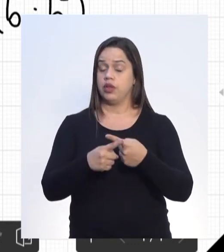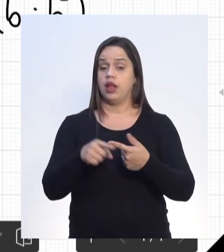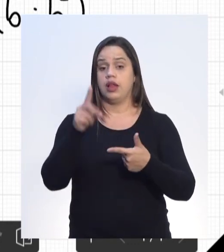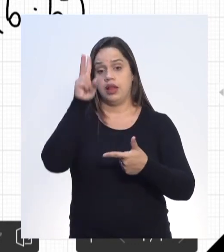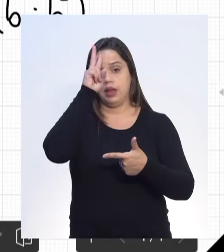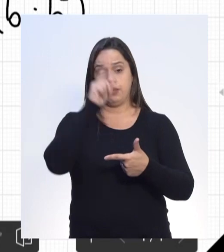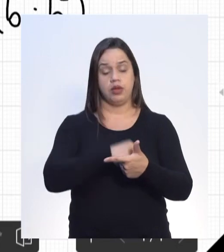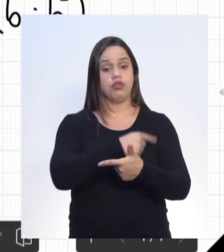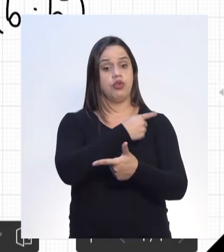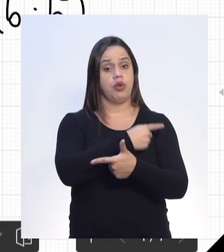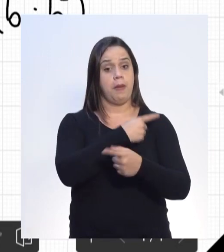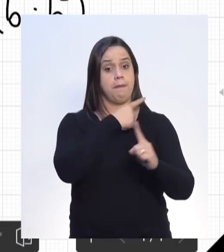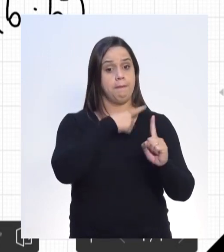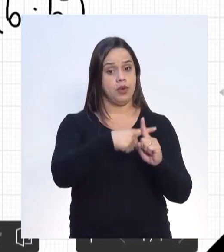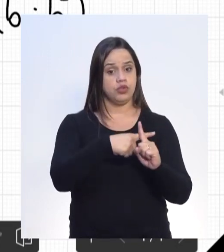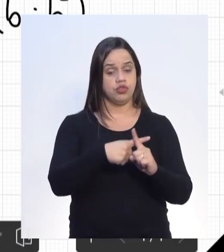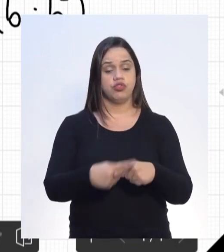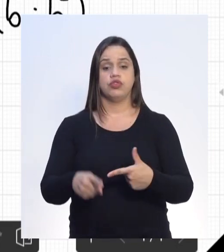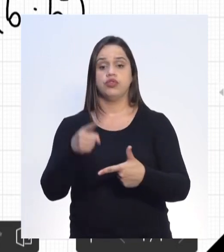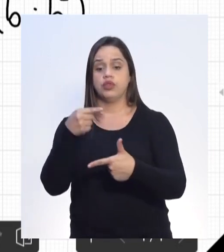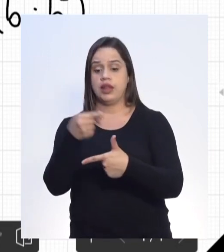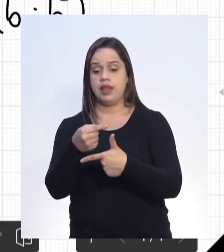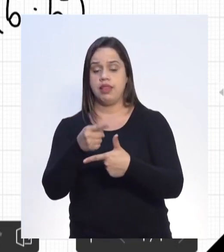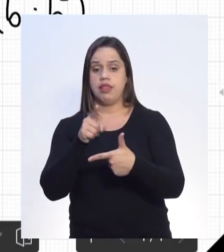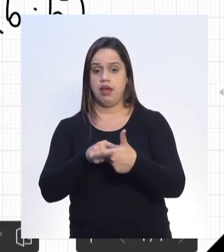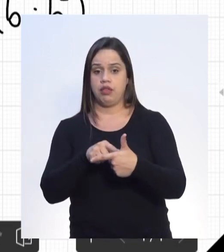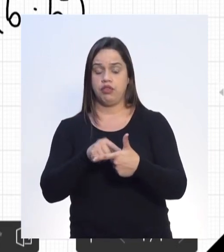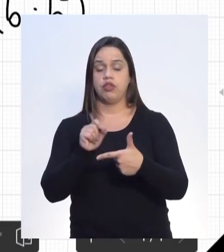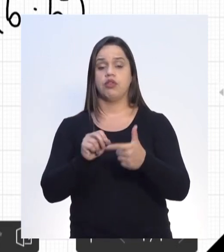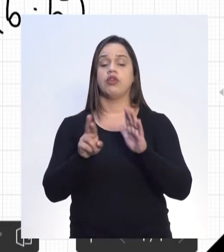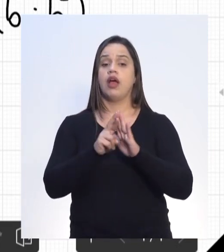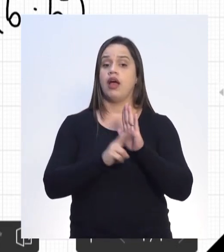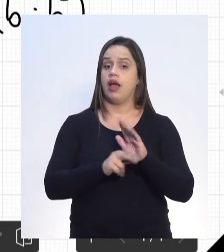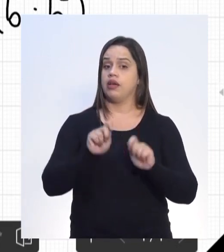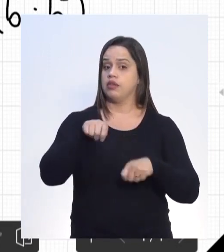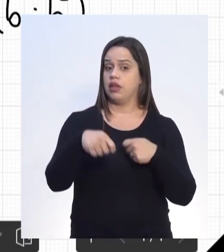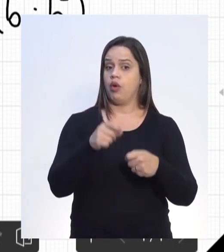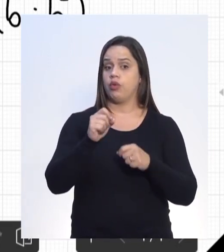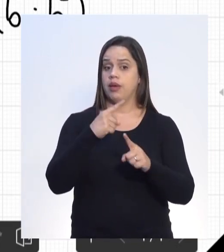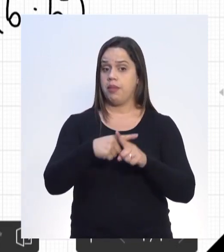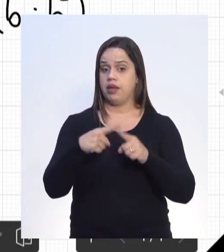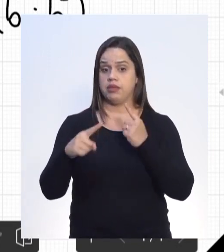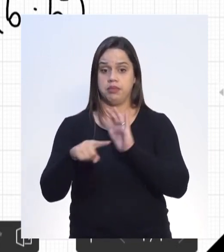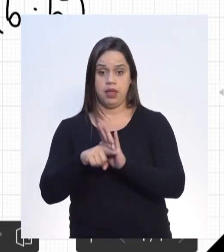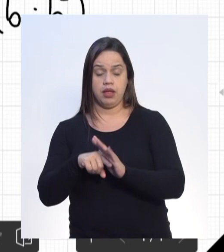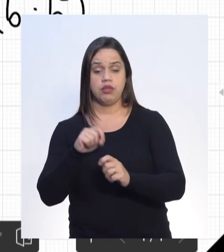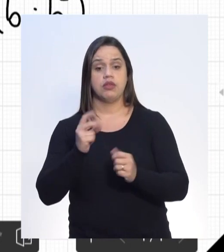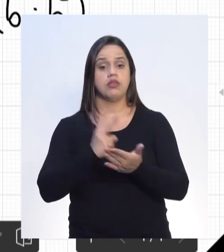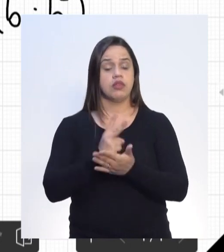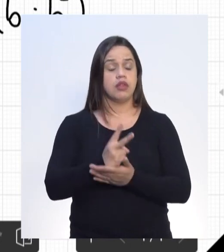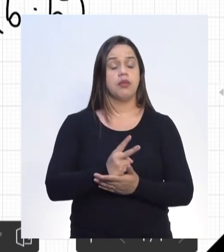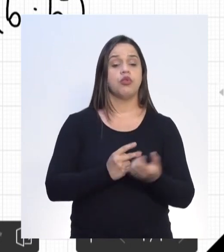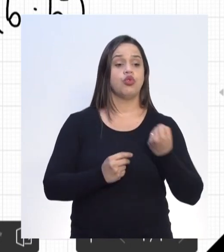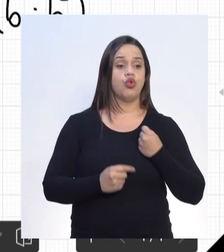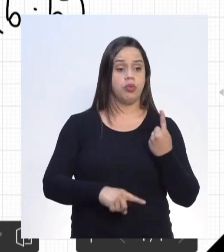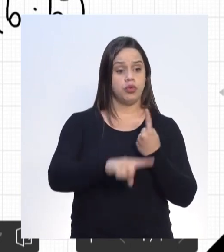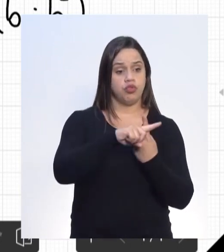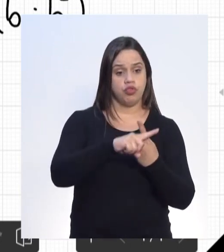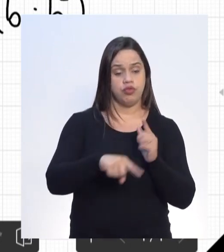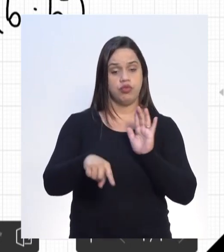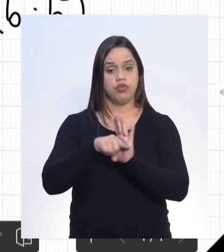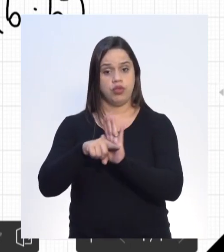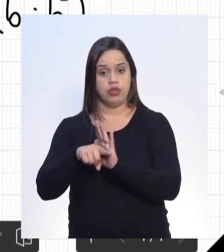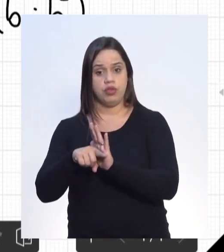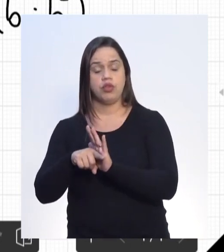número negativo. Tudo bem? Então, determina lá a regra de sinal. Toda vez que você vai dividir um número positivo por um negativo,